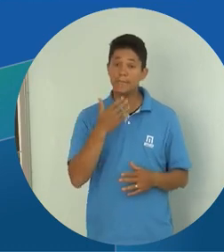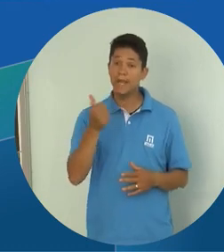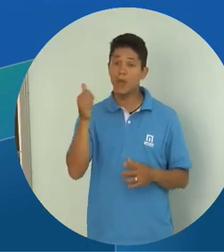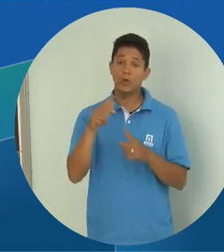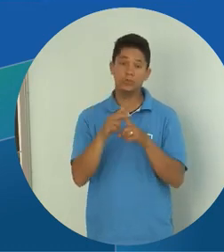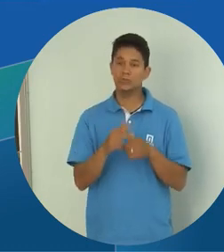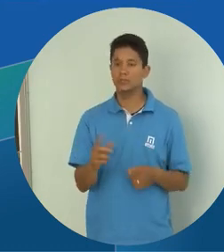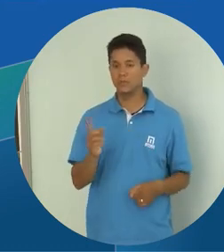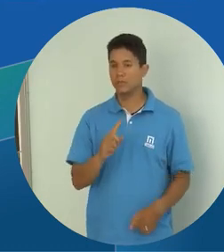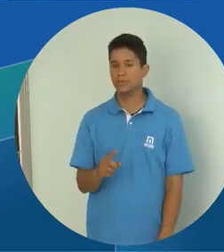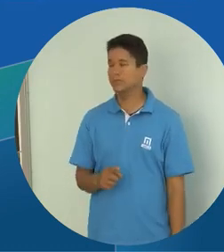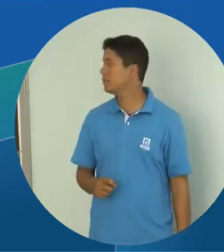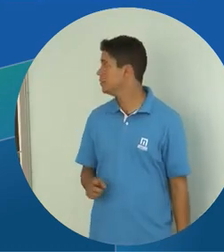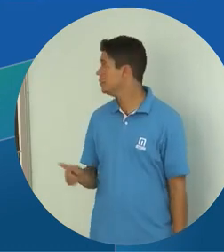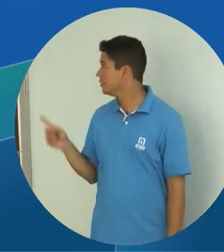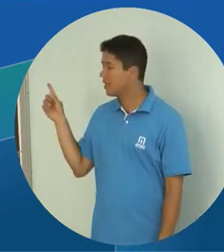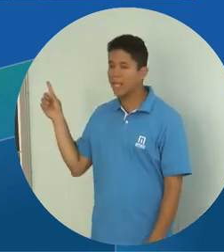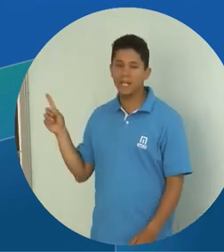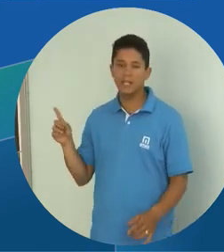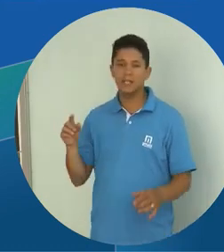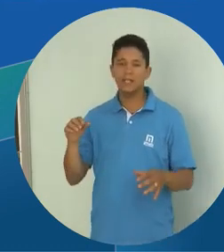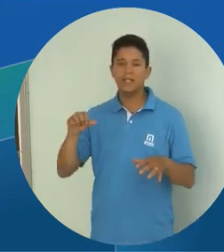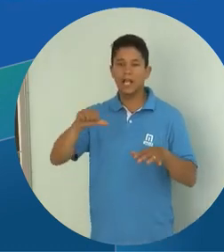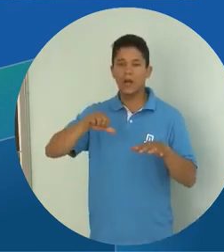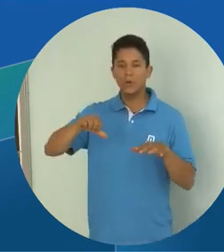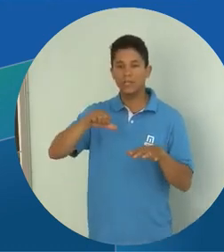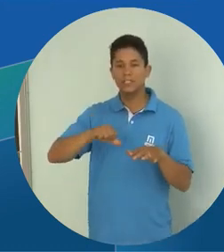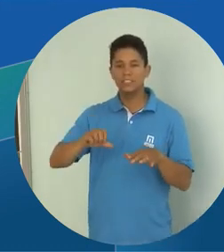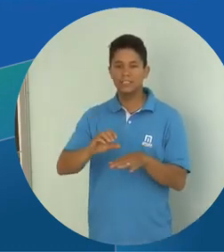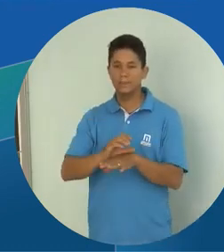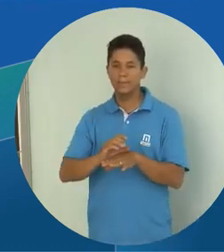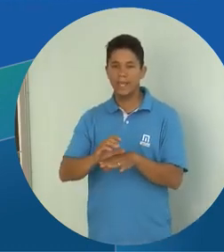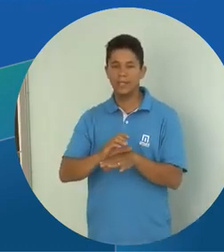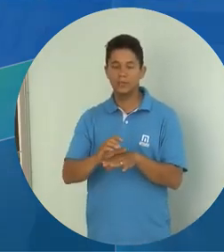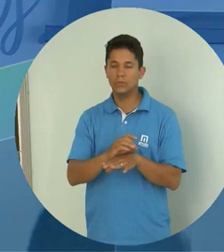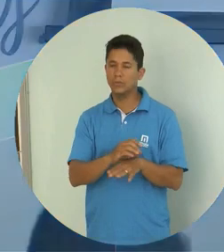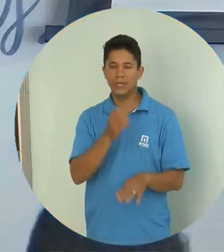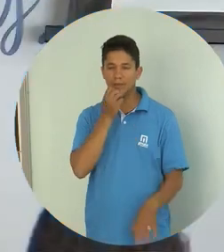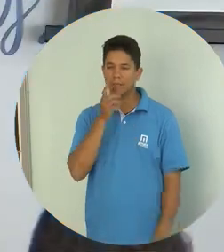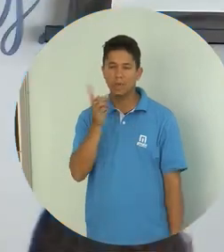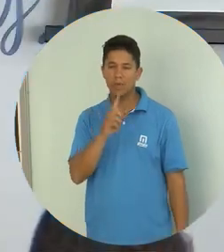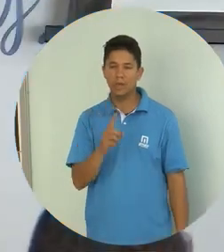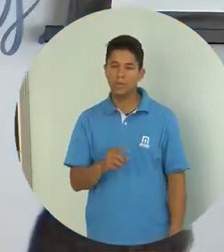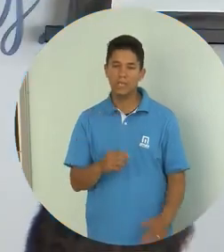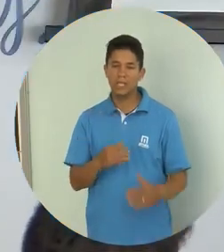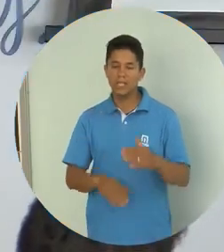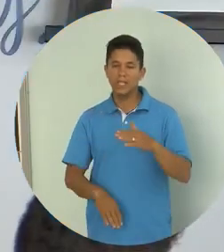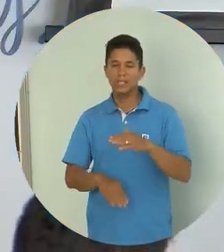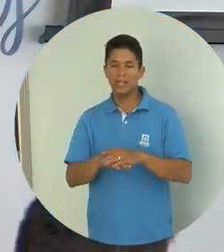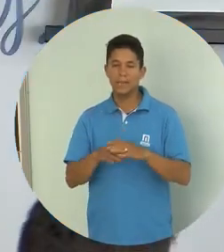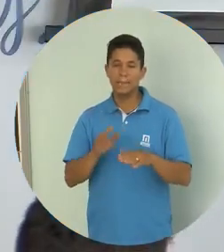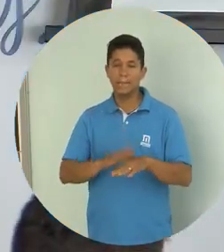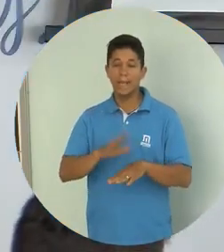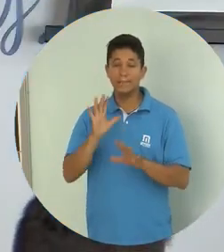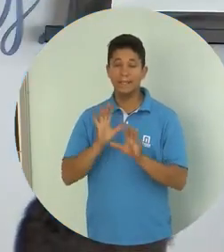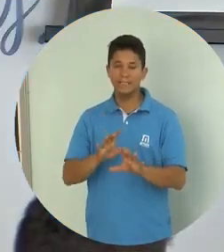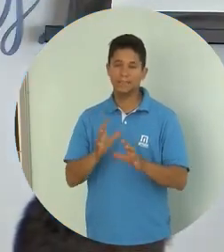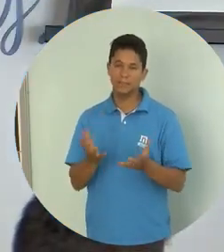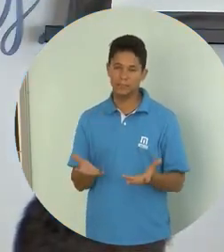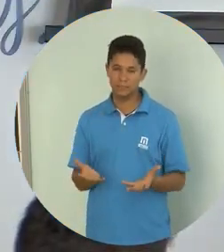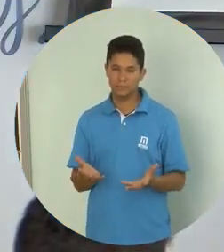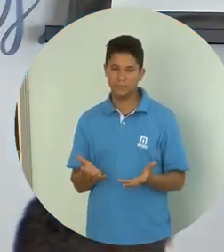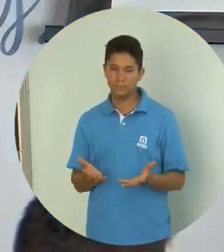caso, a calda de cimento também não atendia a premissa de pressão, você precisava de uma pressão maior para injetar a calda.